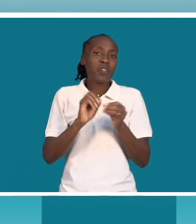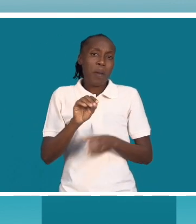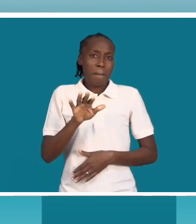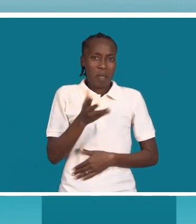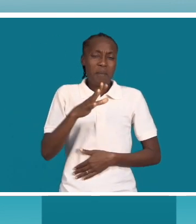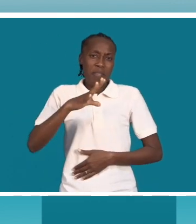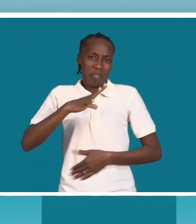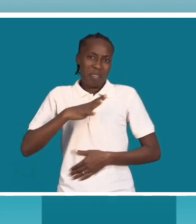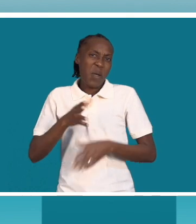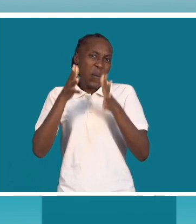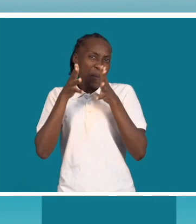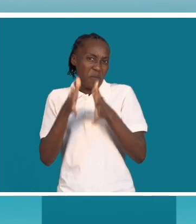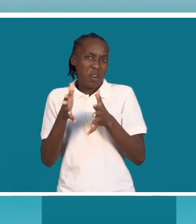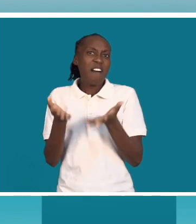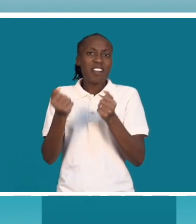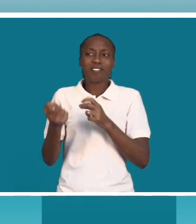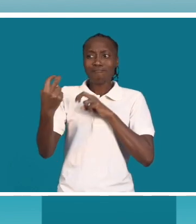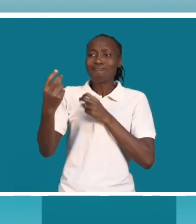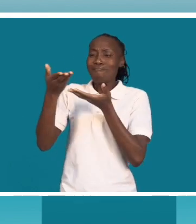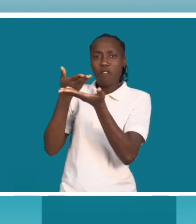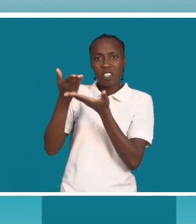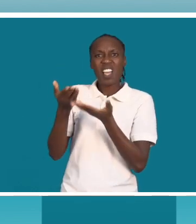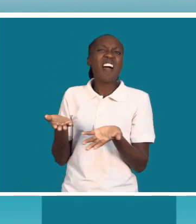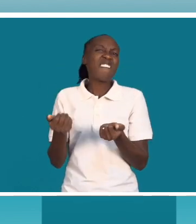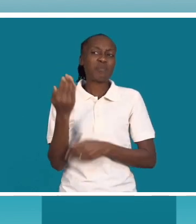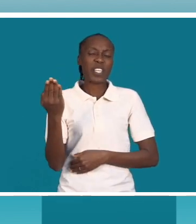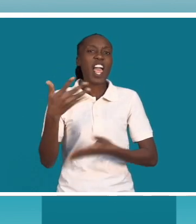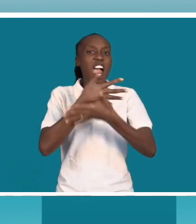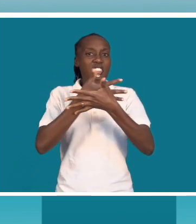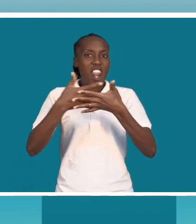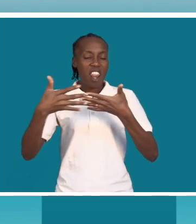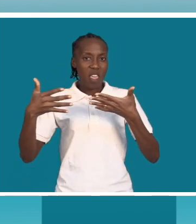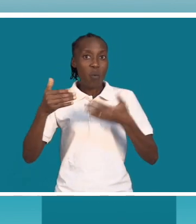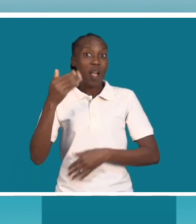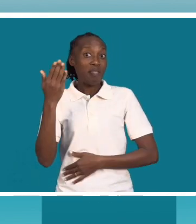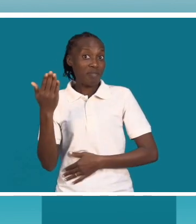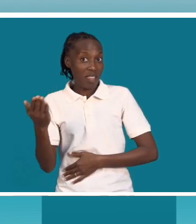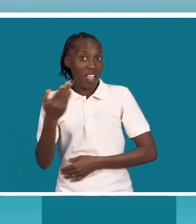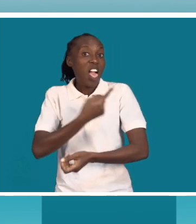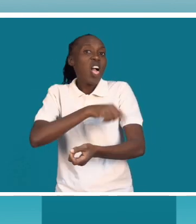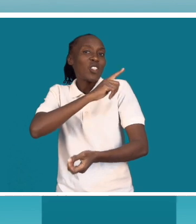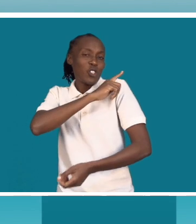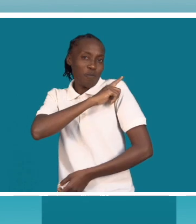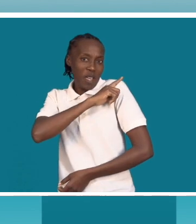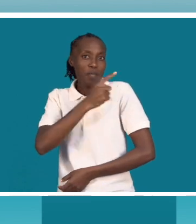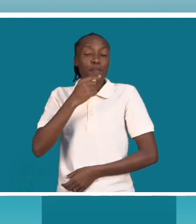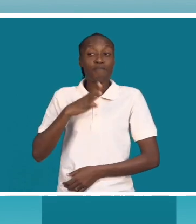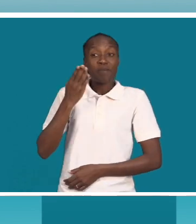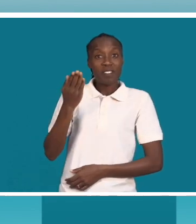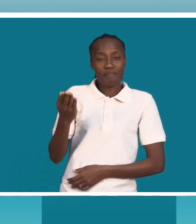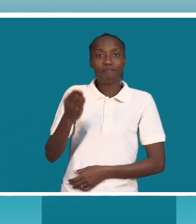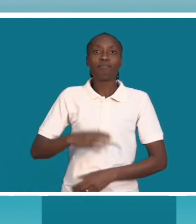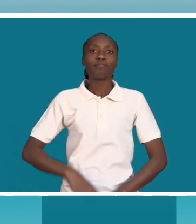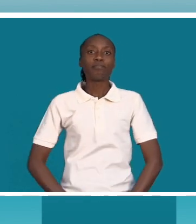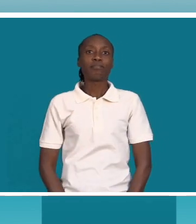Então, graças a Deus, pelo menos, tenho a maneira de falar facilmente, pois ele fala o espanhol. Porque o mais me afeta é o